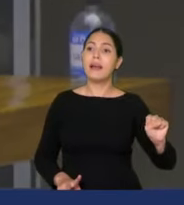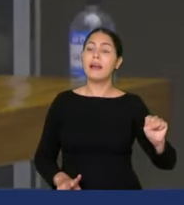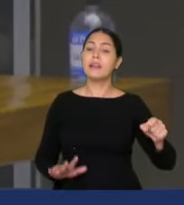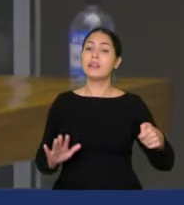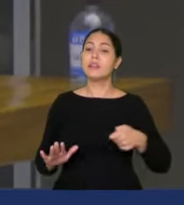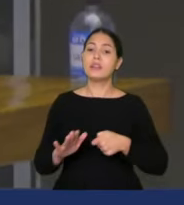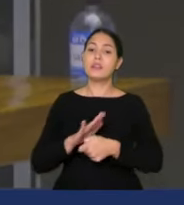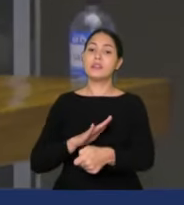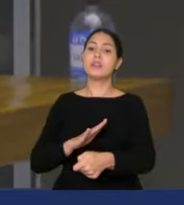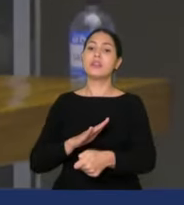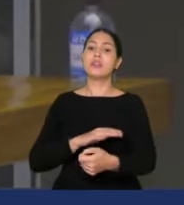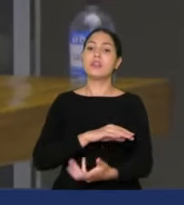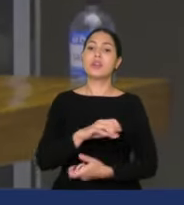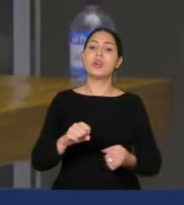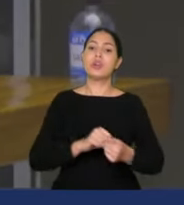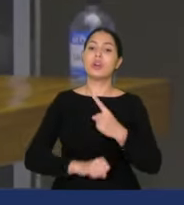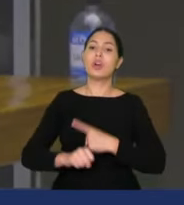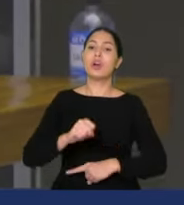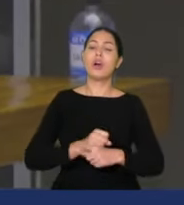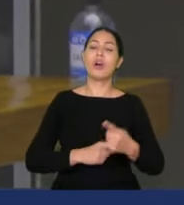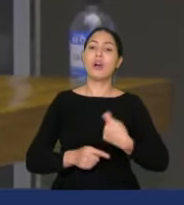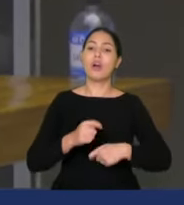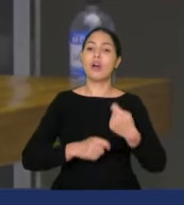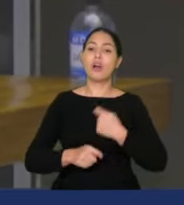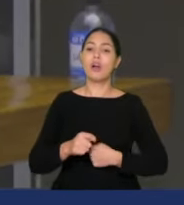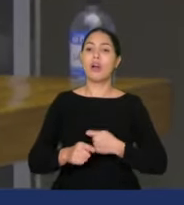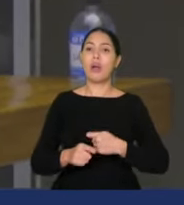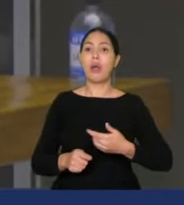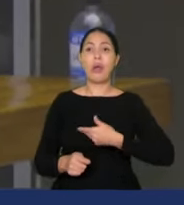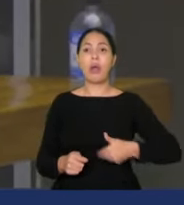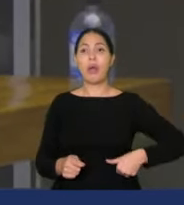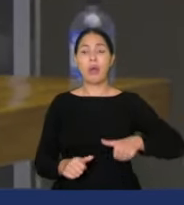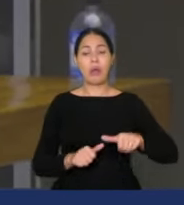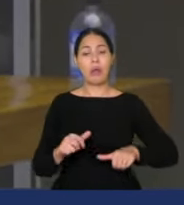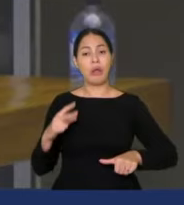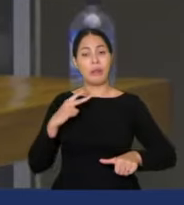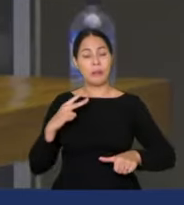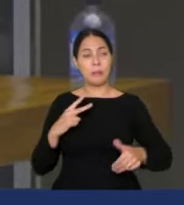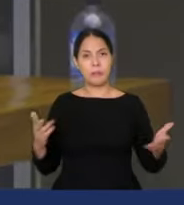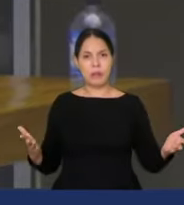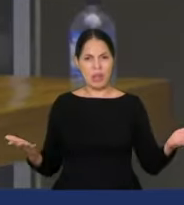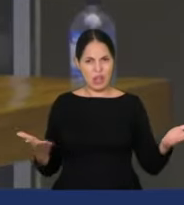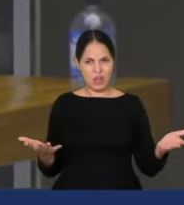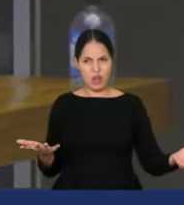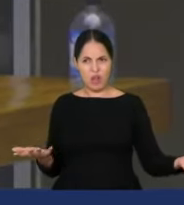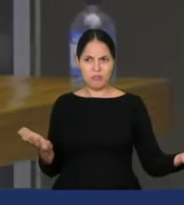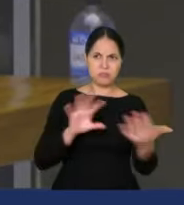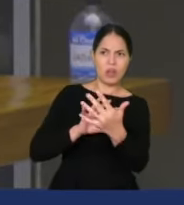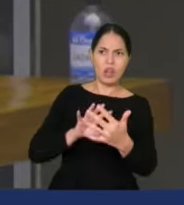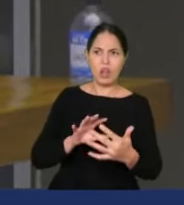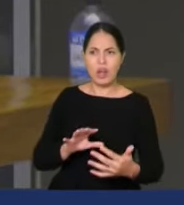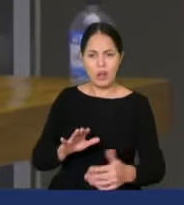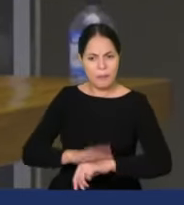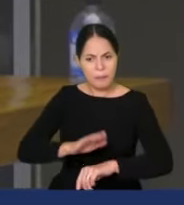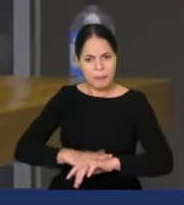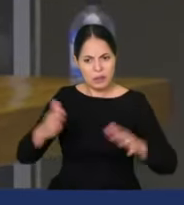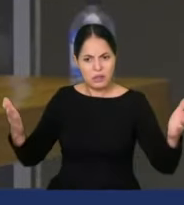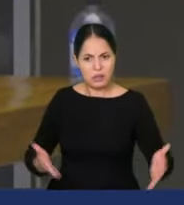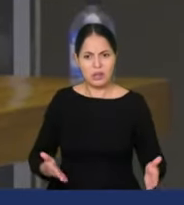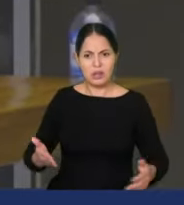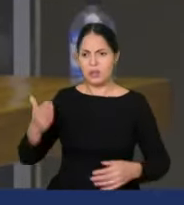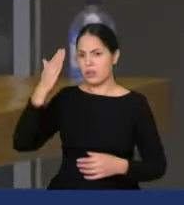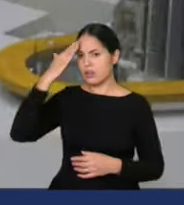desenvolvimento socioeconômico, está financiando privatizações. É hora de virar o jogo, minha gente. Muito grata. Boa